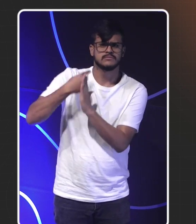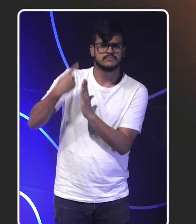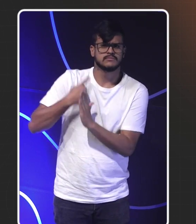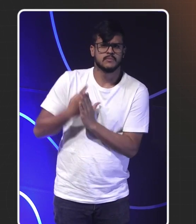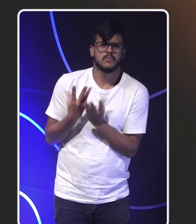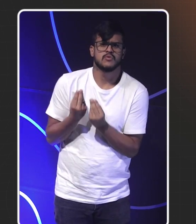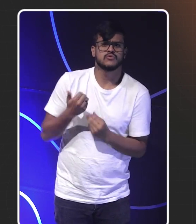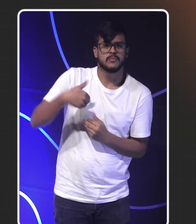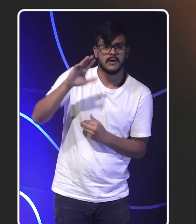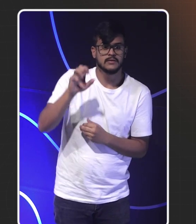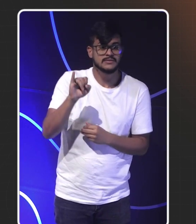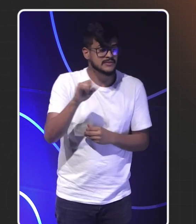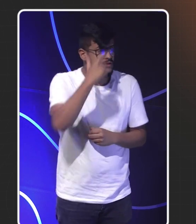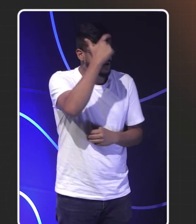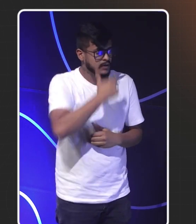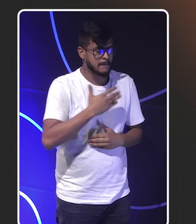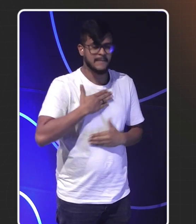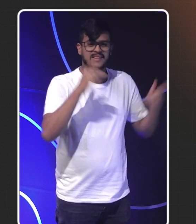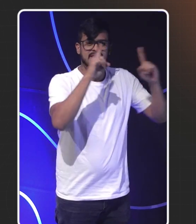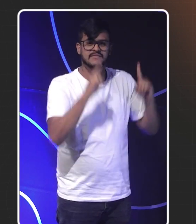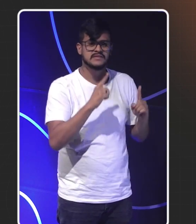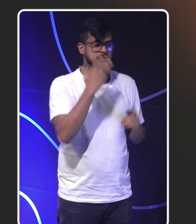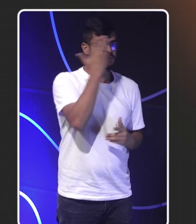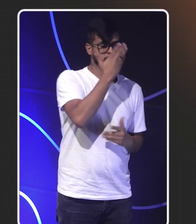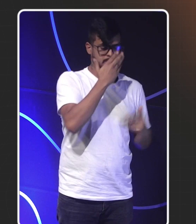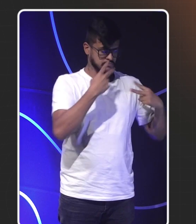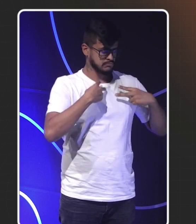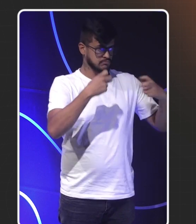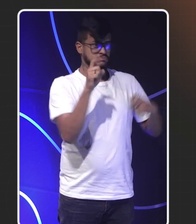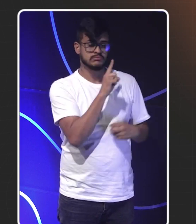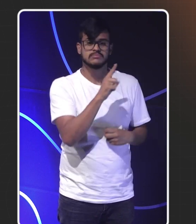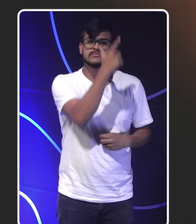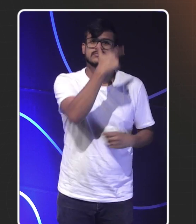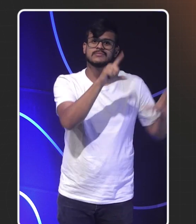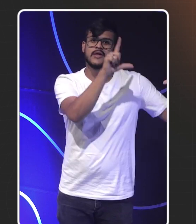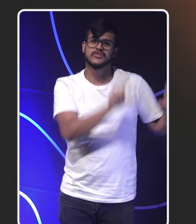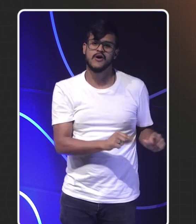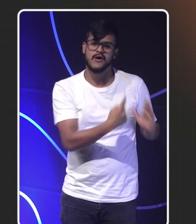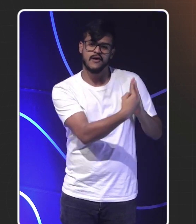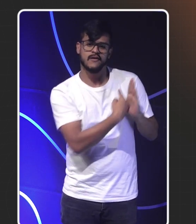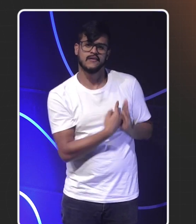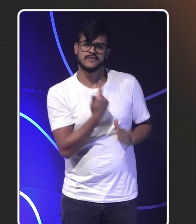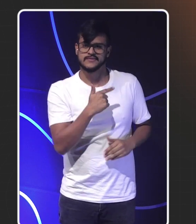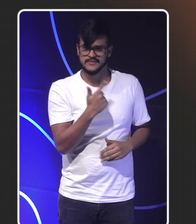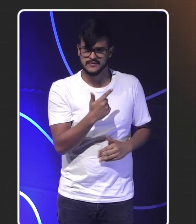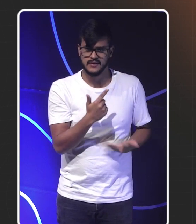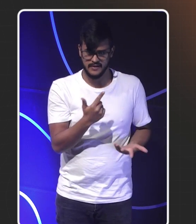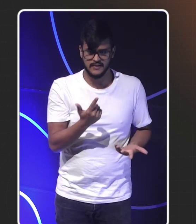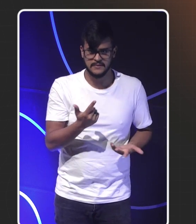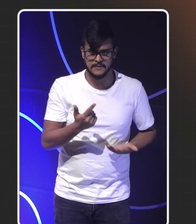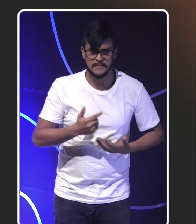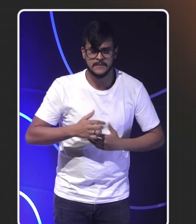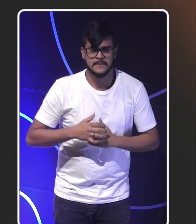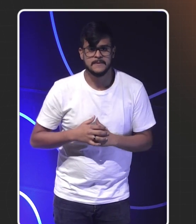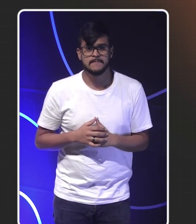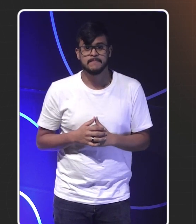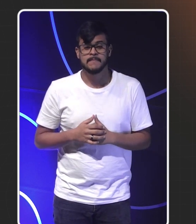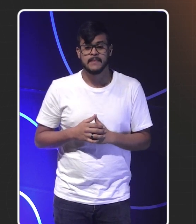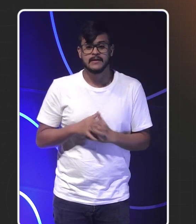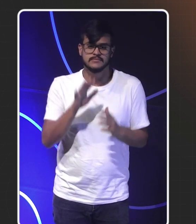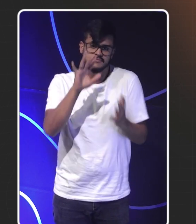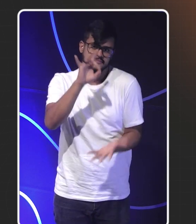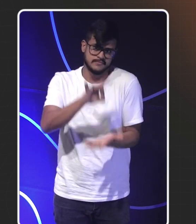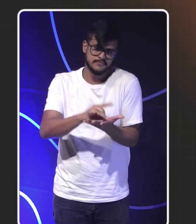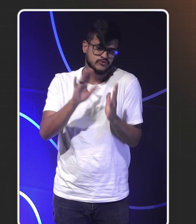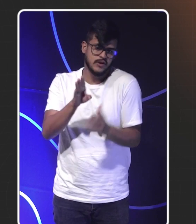inclusive, por exemplo, de quem não tem deficiência. Ou, desculpa, de quem não tem uma deficiência visível. Então, isso que o Dudu está falando é muito real, pela experiência que a